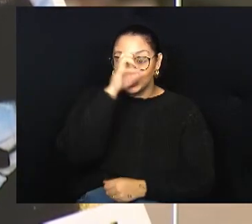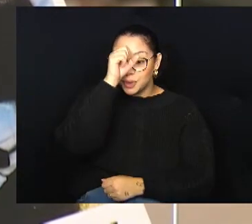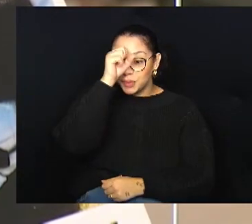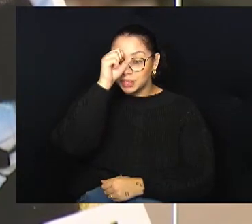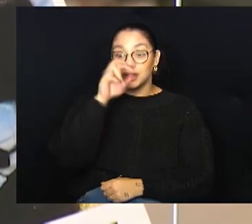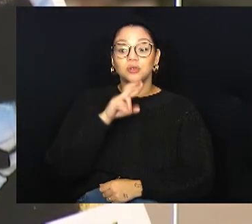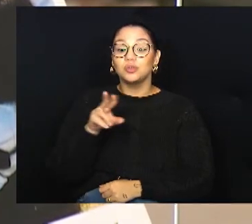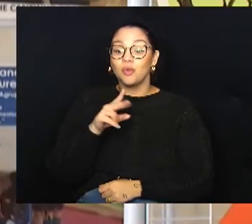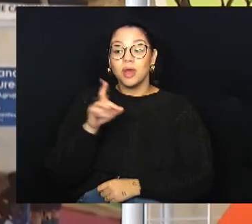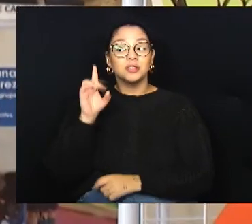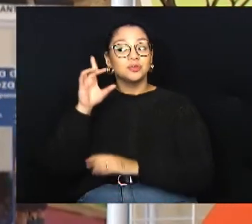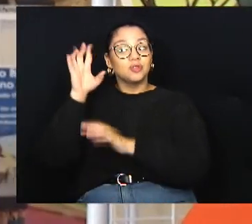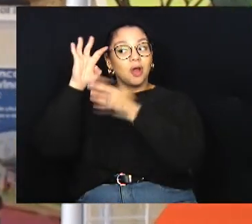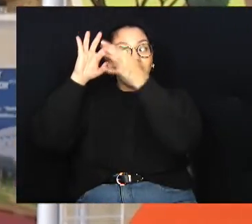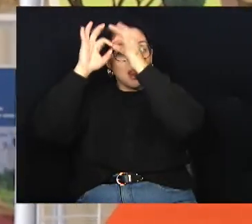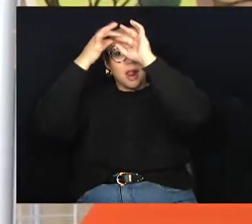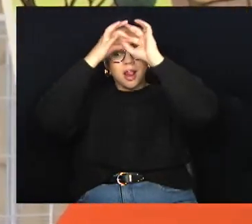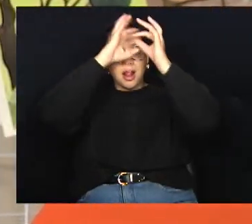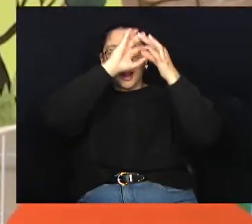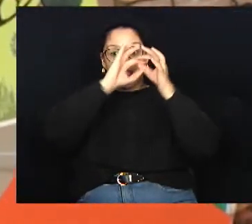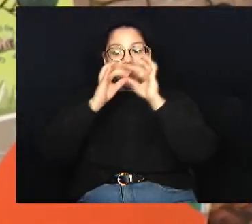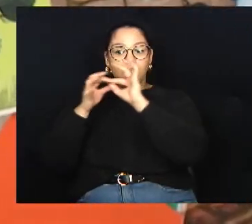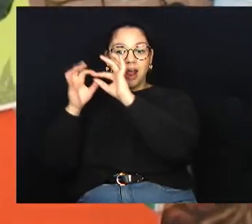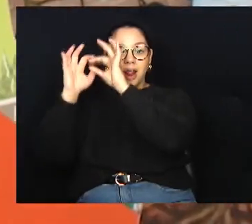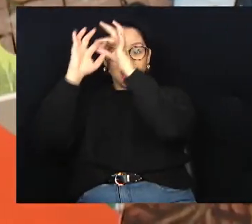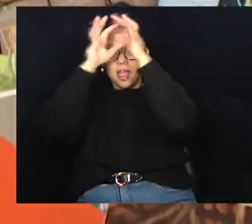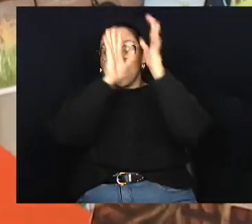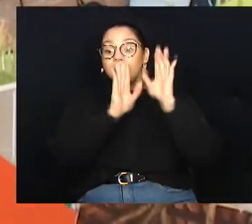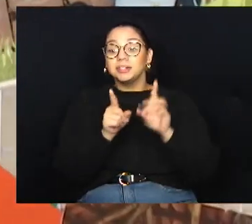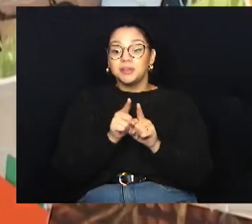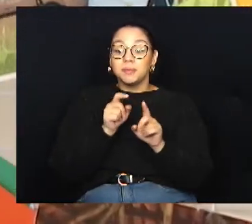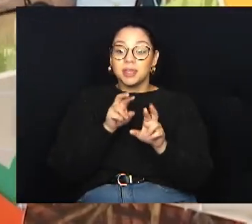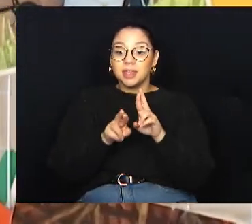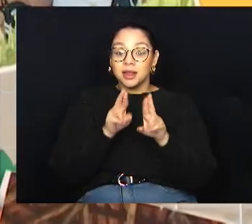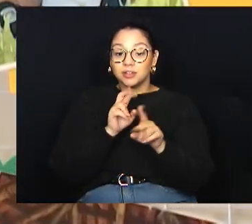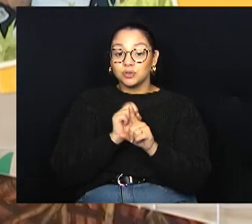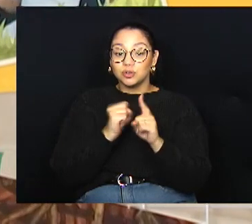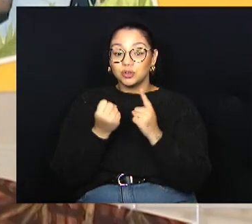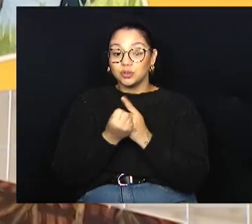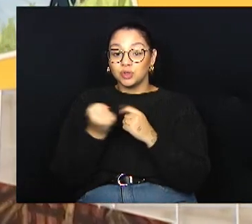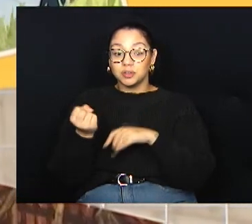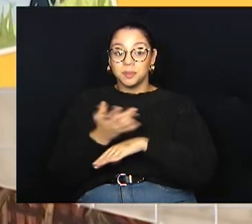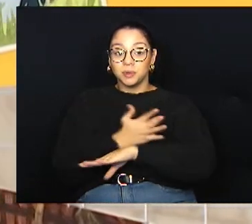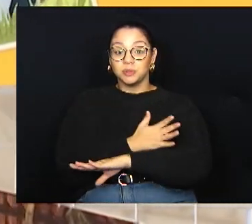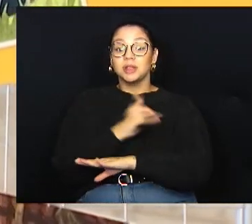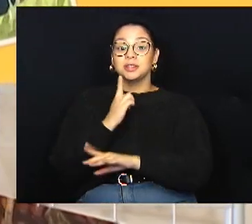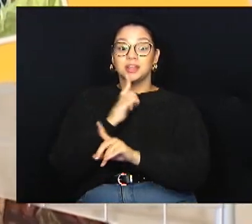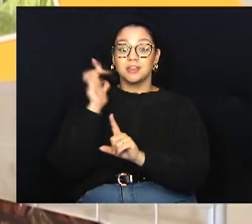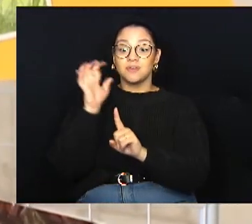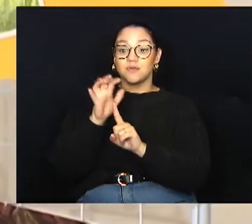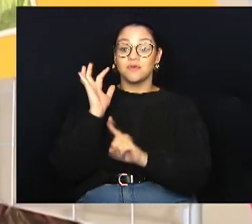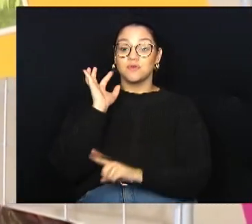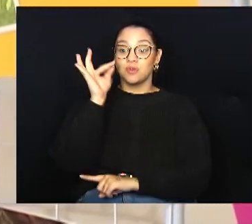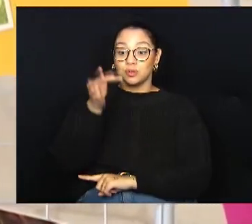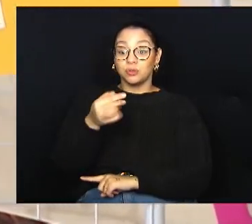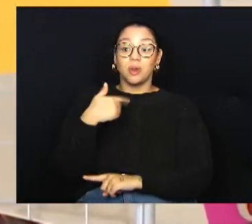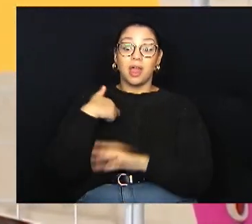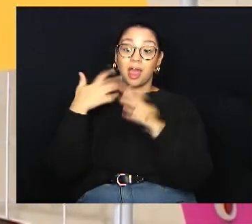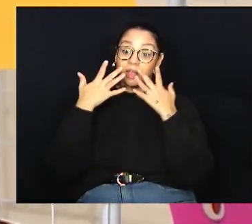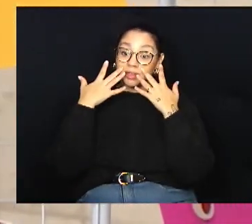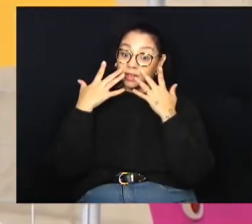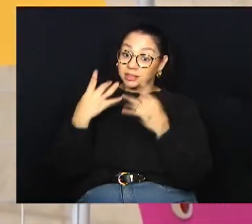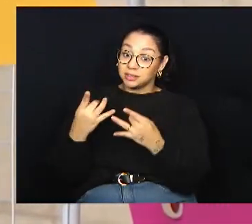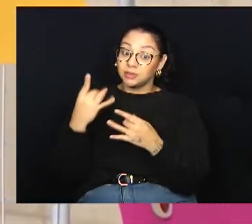aprendizagem cognitiva, mas as relações socioemocionais, que vai ter impacto no futuro. Então a gente está chamando a atenção para o brincar,